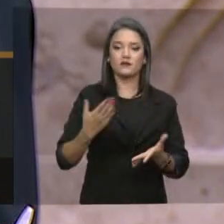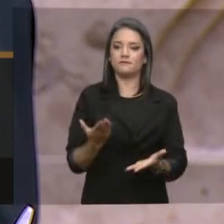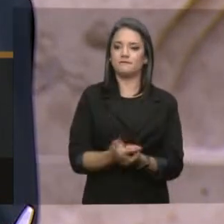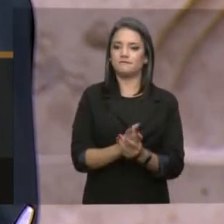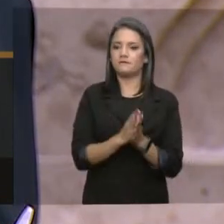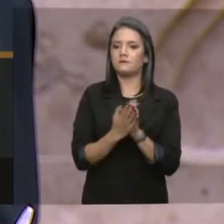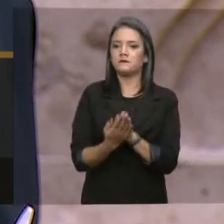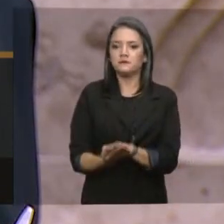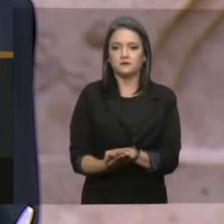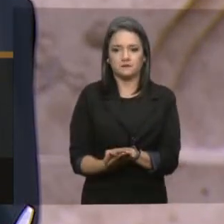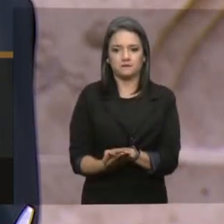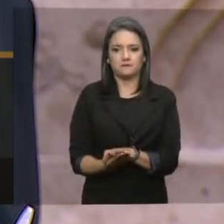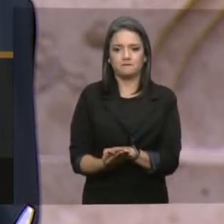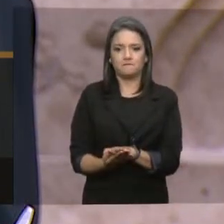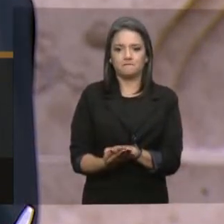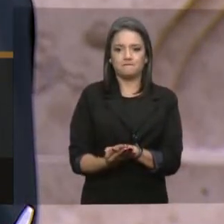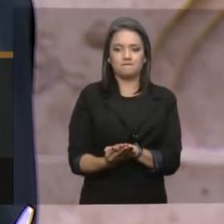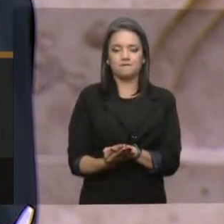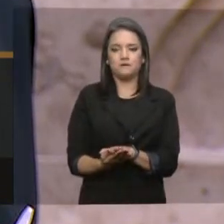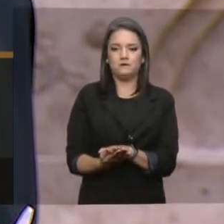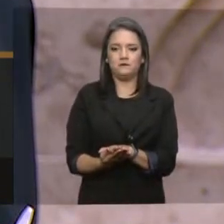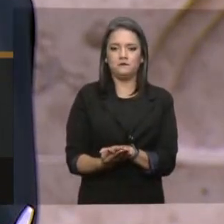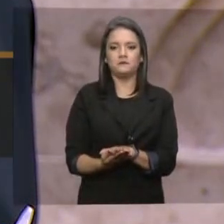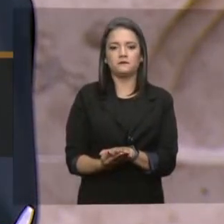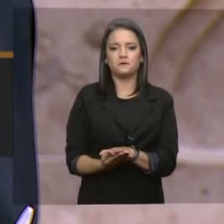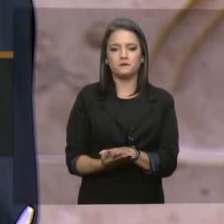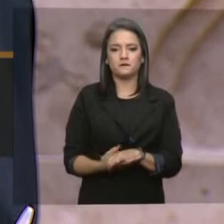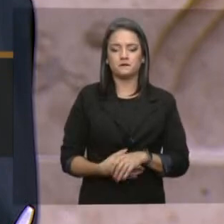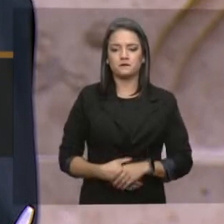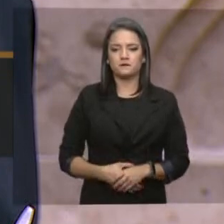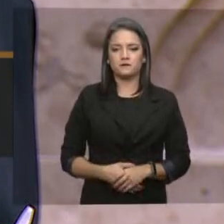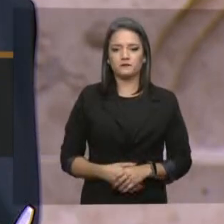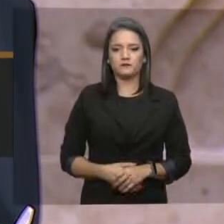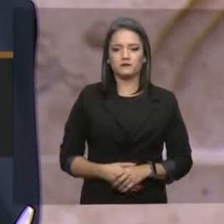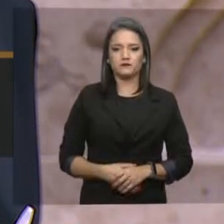se trata, data máxima vênia, de